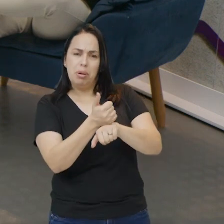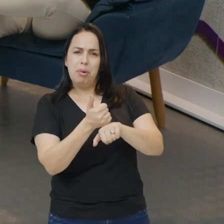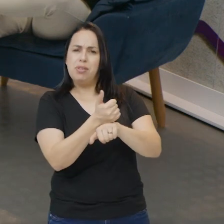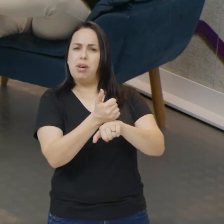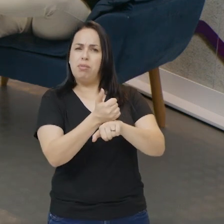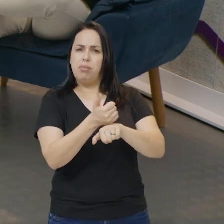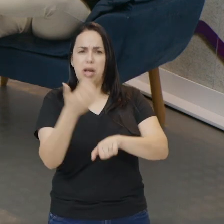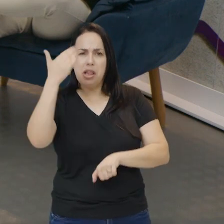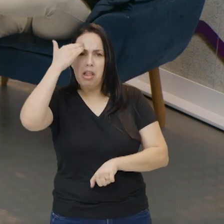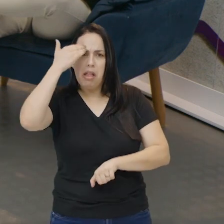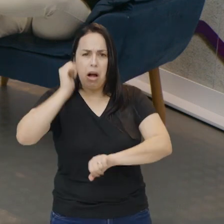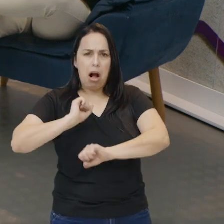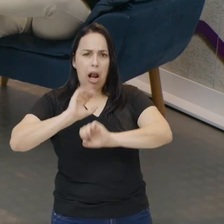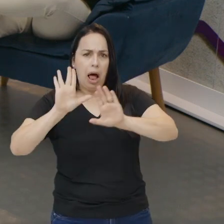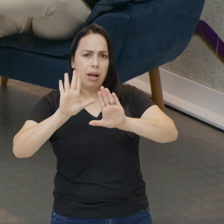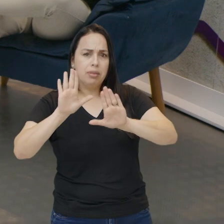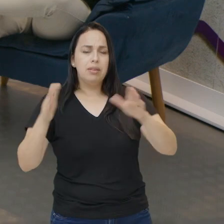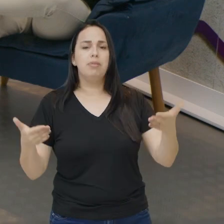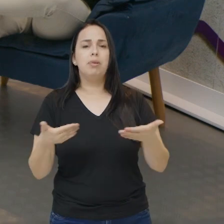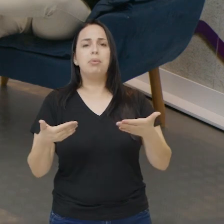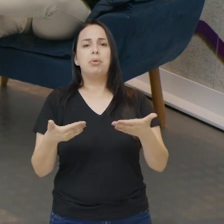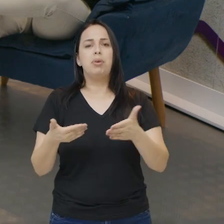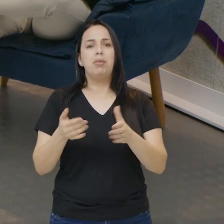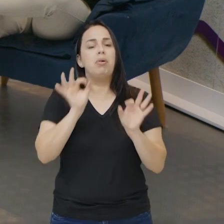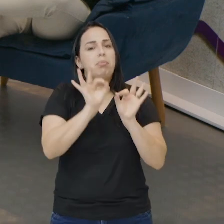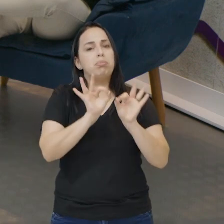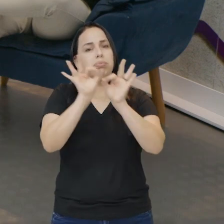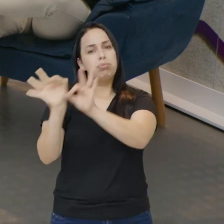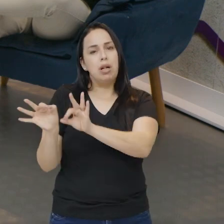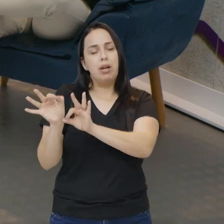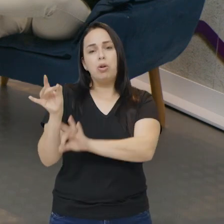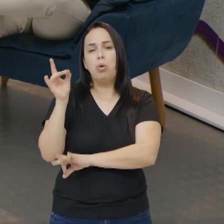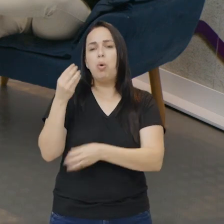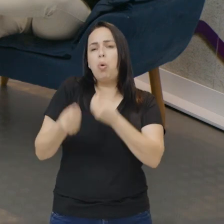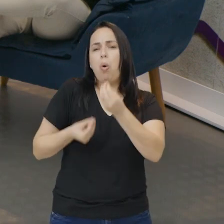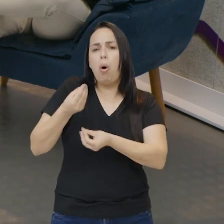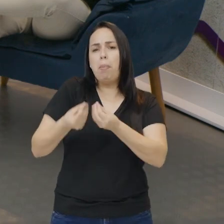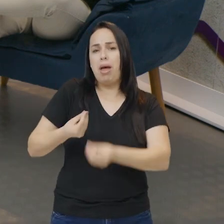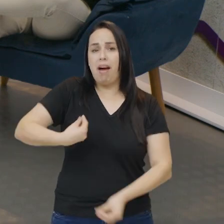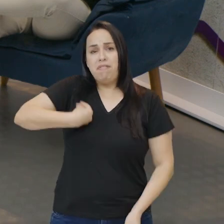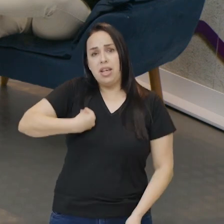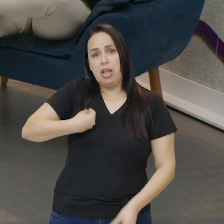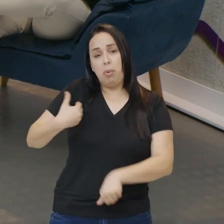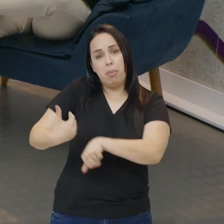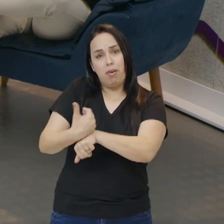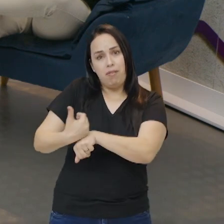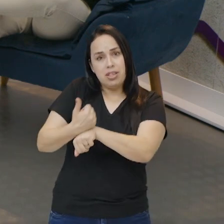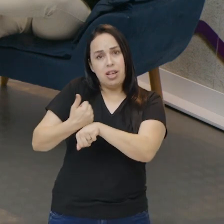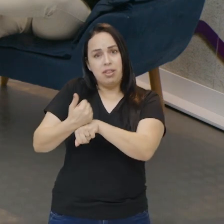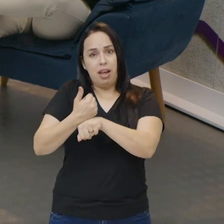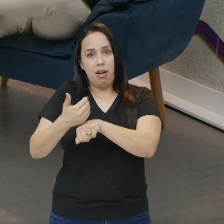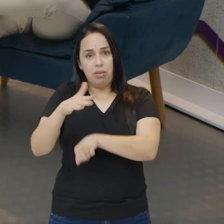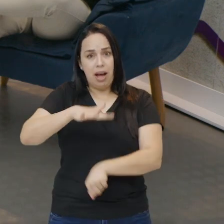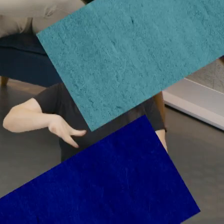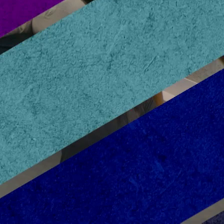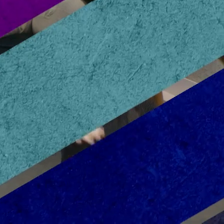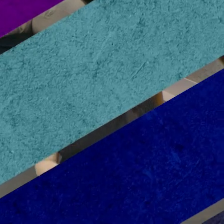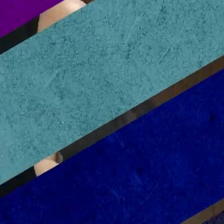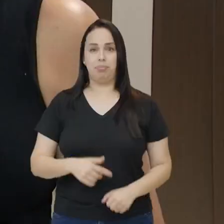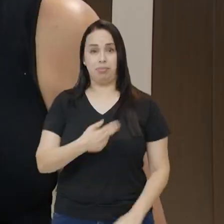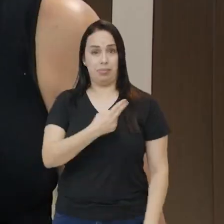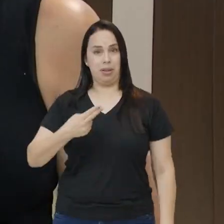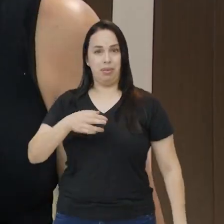e aprender um pouco mais sobre esse ramo de mercado, vamos acompanhar o dia a dia de profissionais que atuam nessa